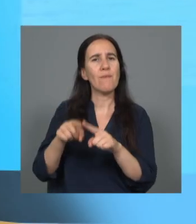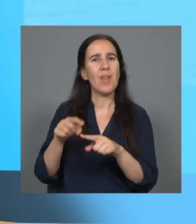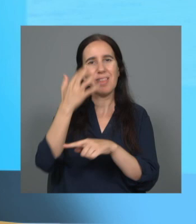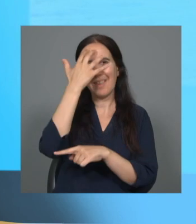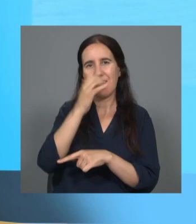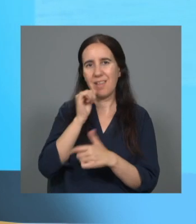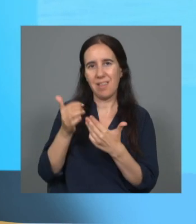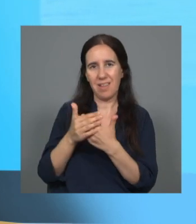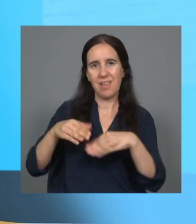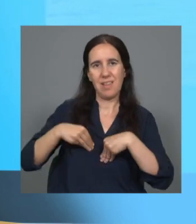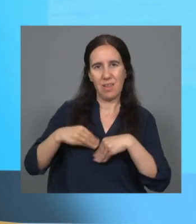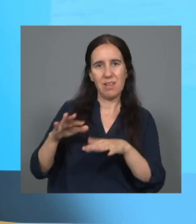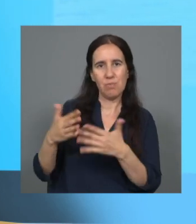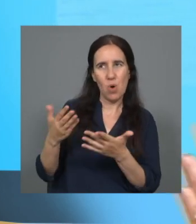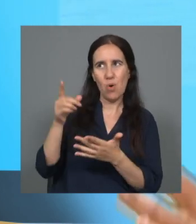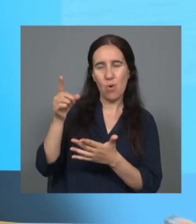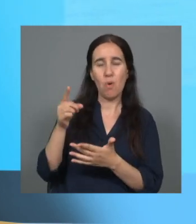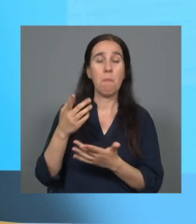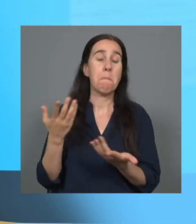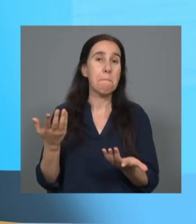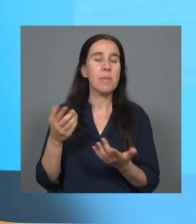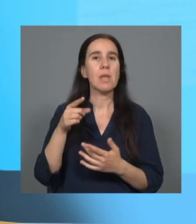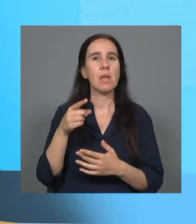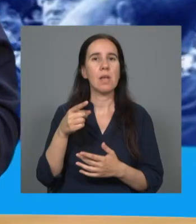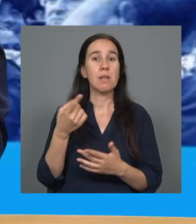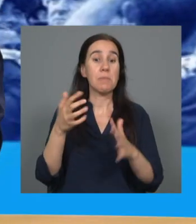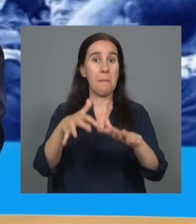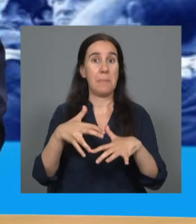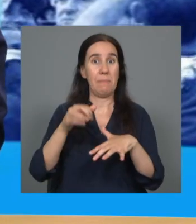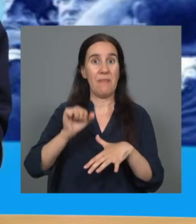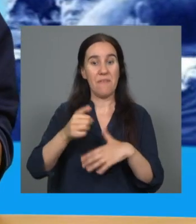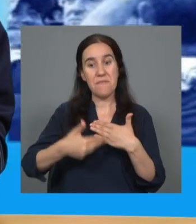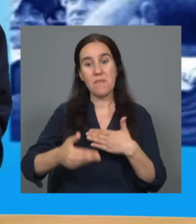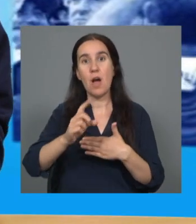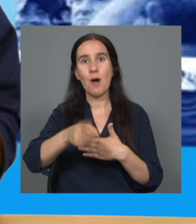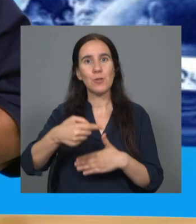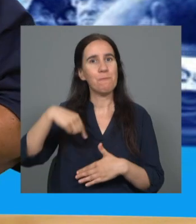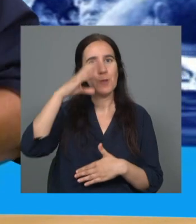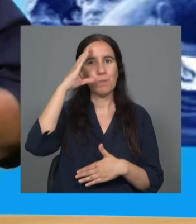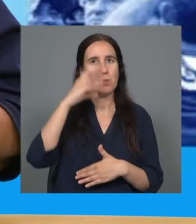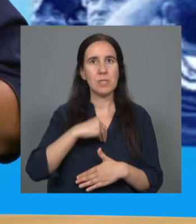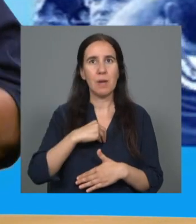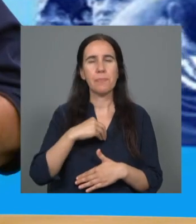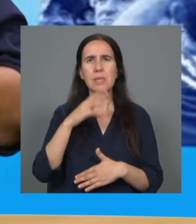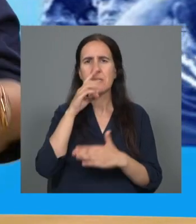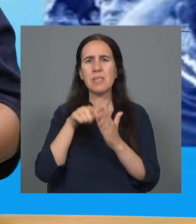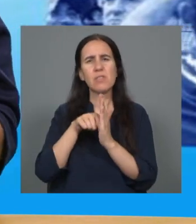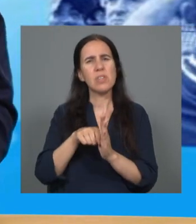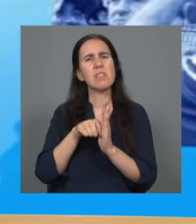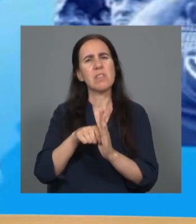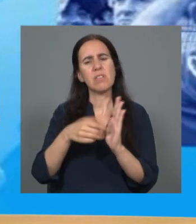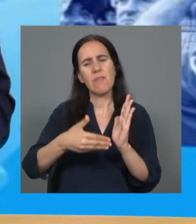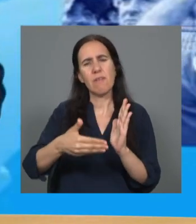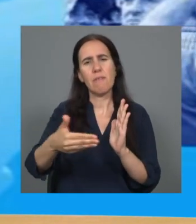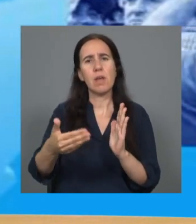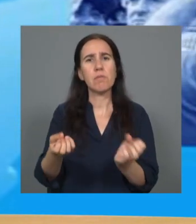que nós não sabemos que o nosso Parlamento vai fazer é, de facto, se vai insistir